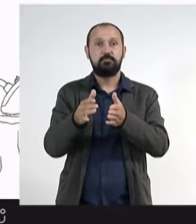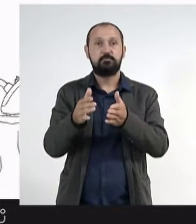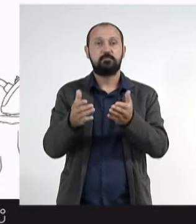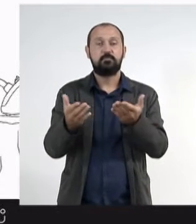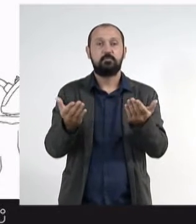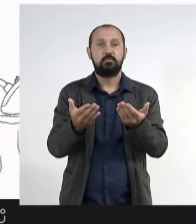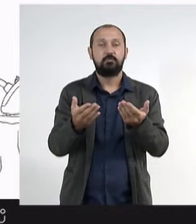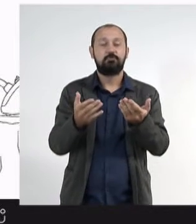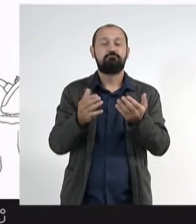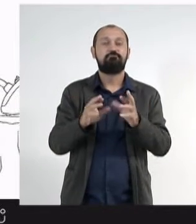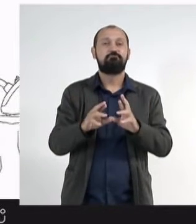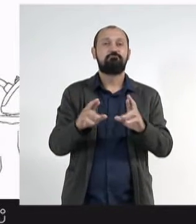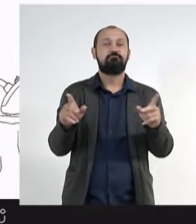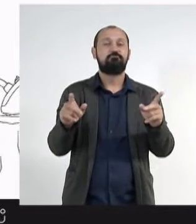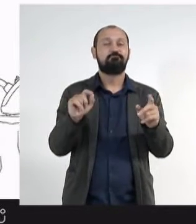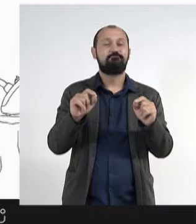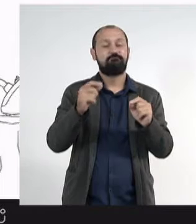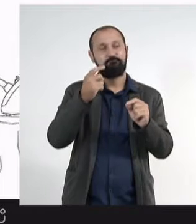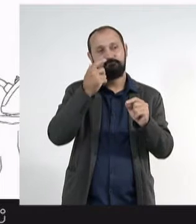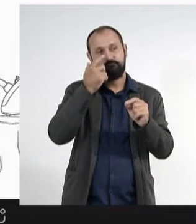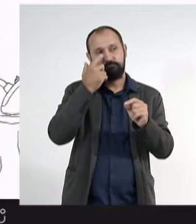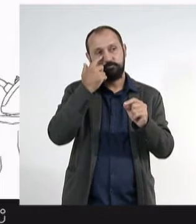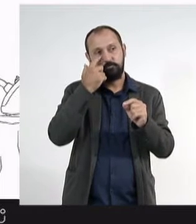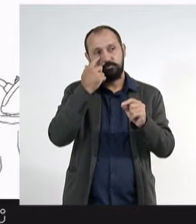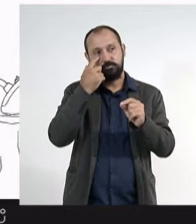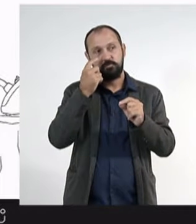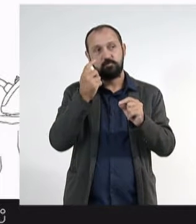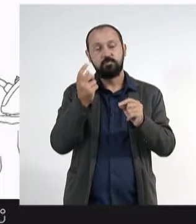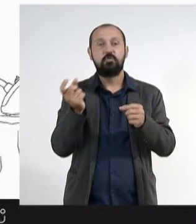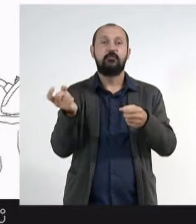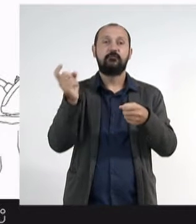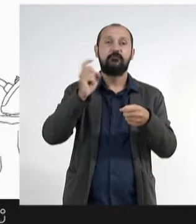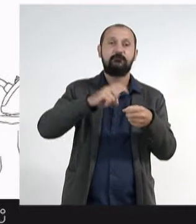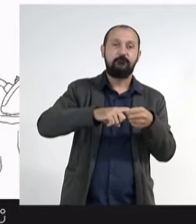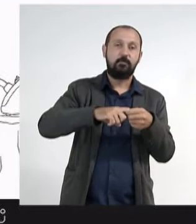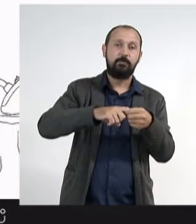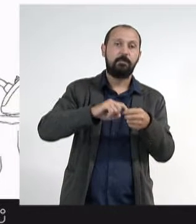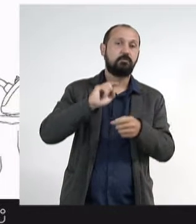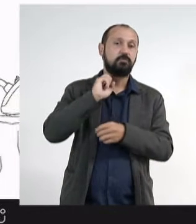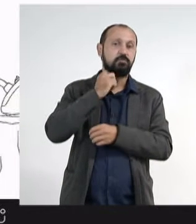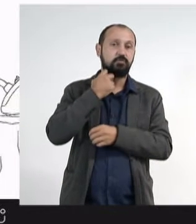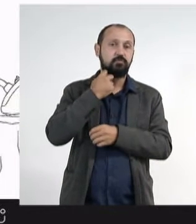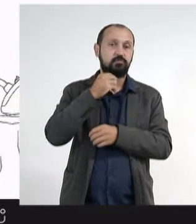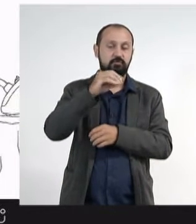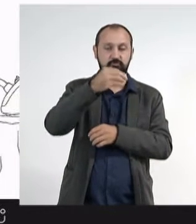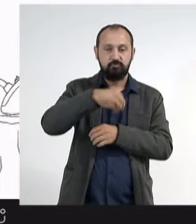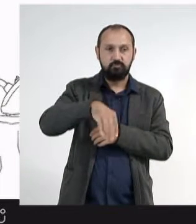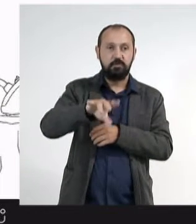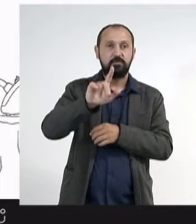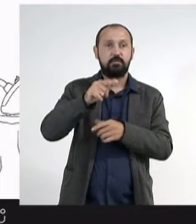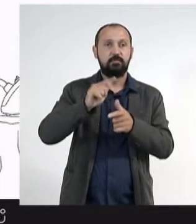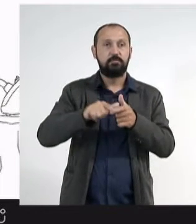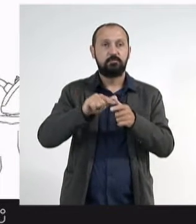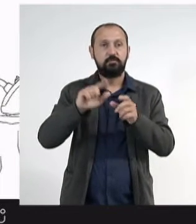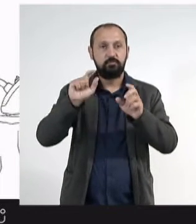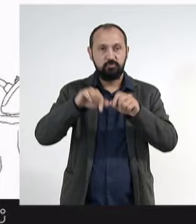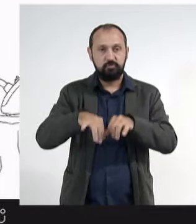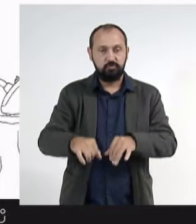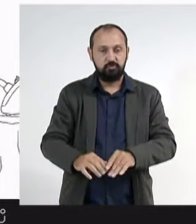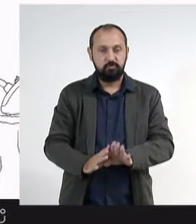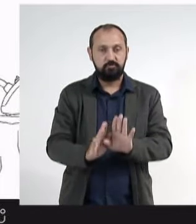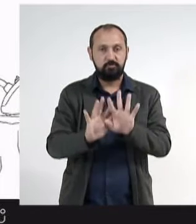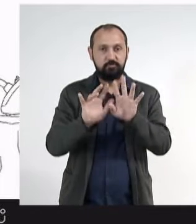a água e o que nós jogamos de volta, que é bastante contaminação, problemas de enchente, etc. Nós